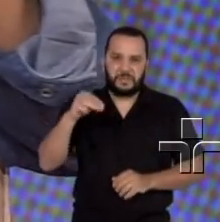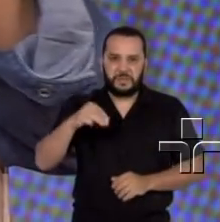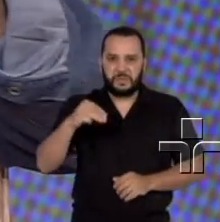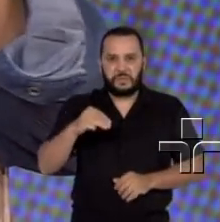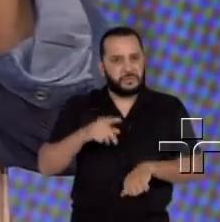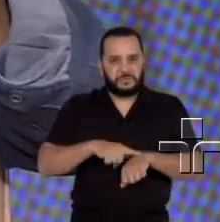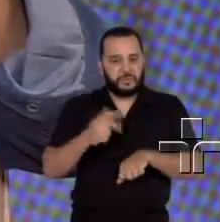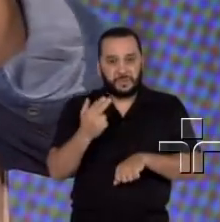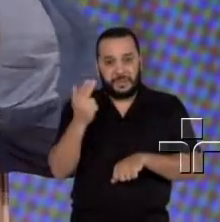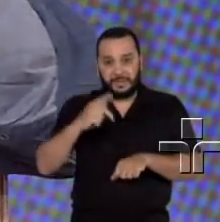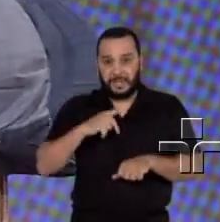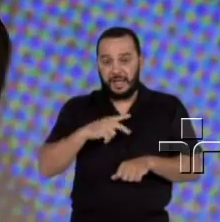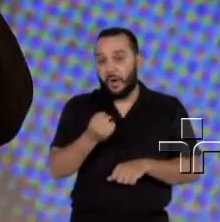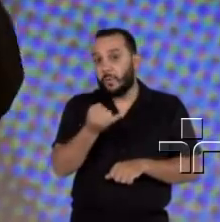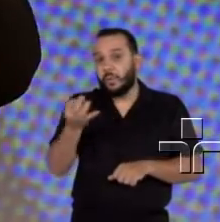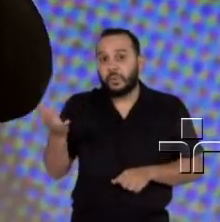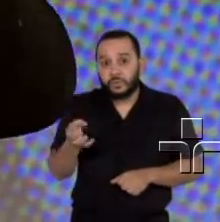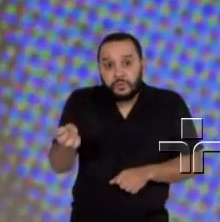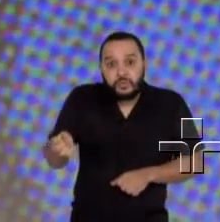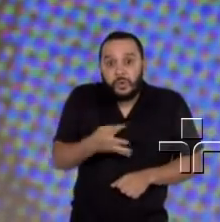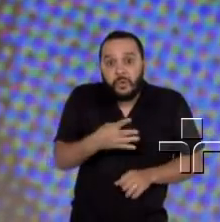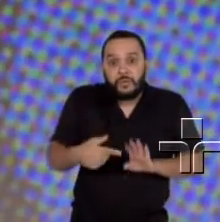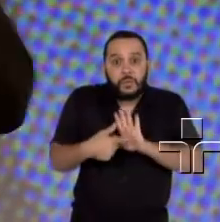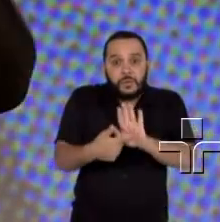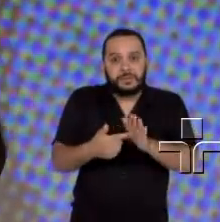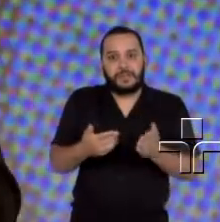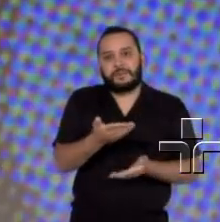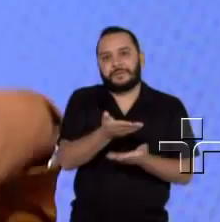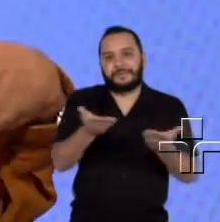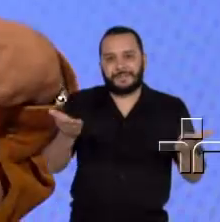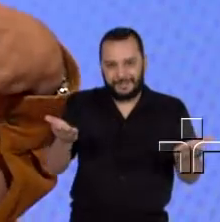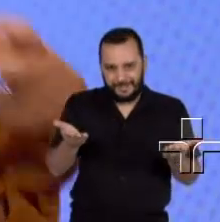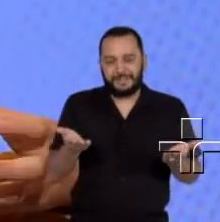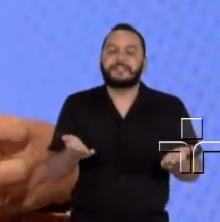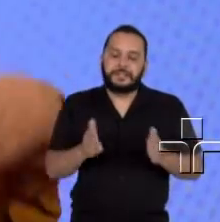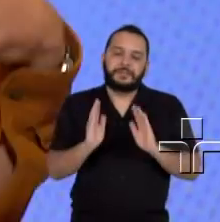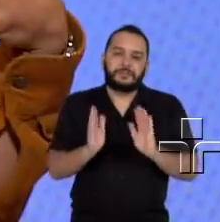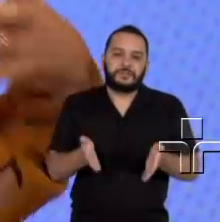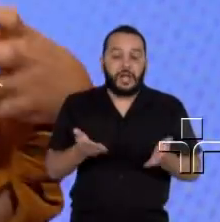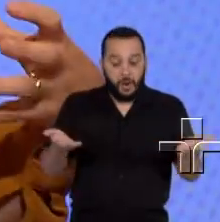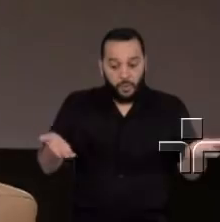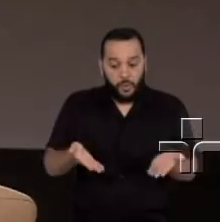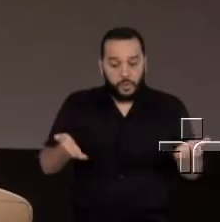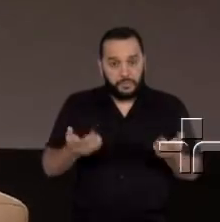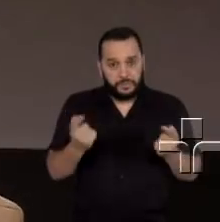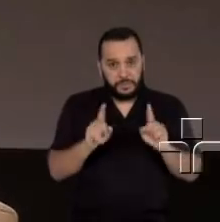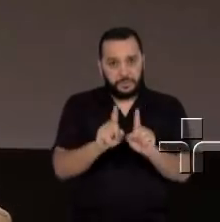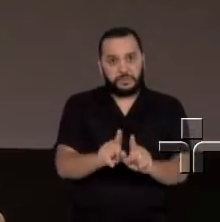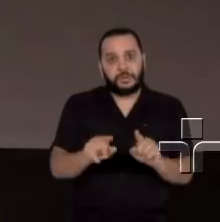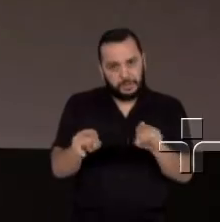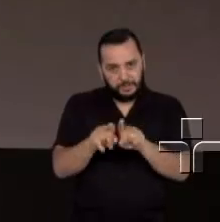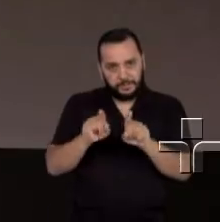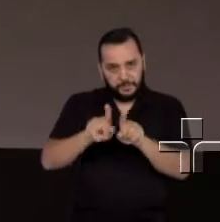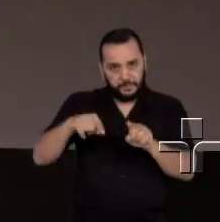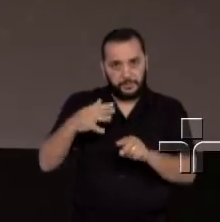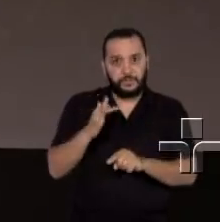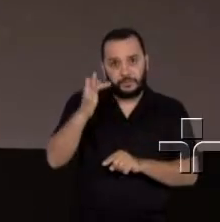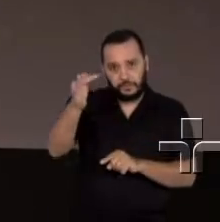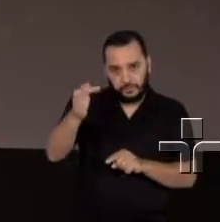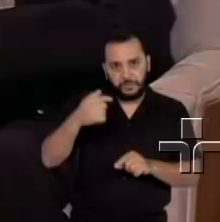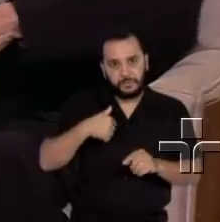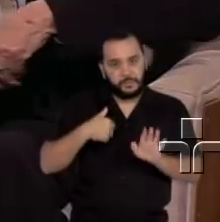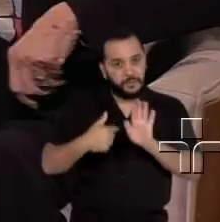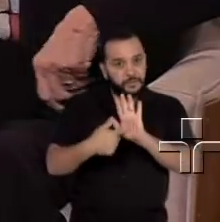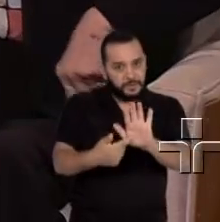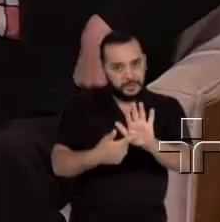alguns desses trechos inéditos que vamos mostrar nessa e na próxima edição do Persona em Foco. Revelações e reflexões que